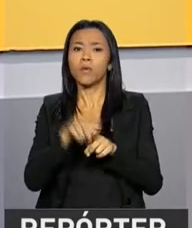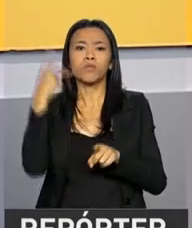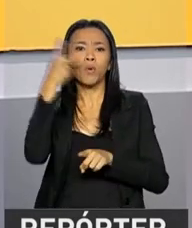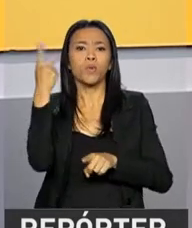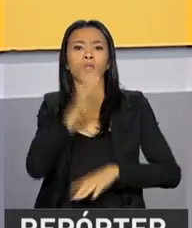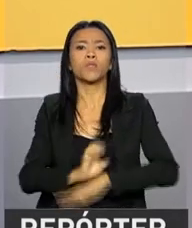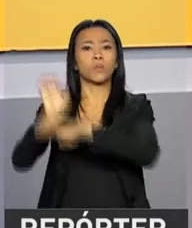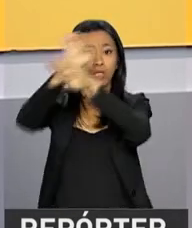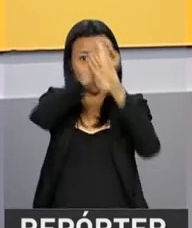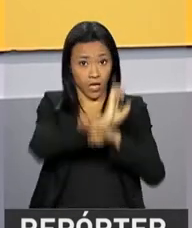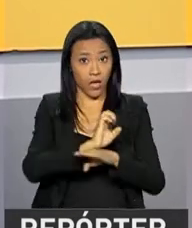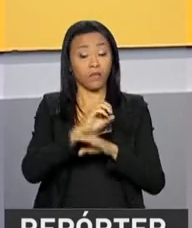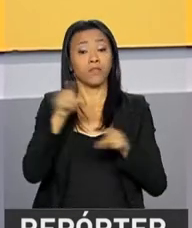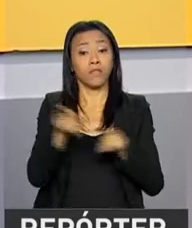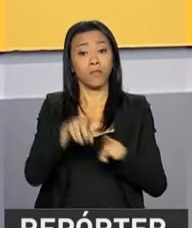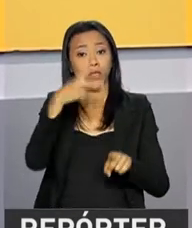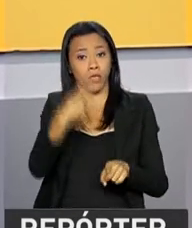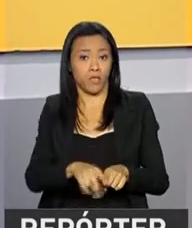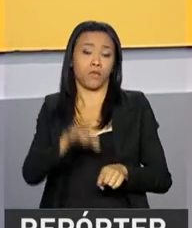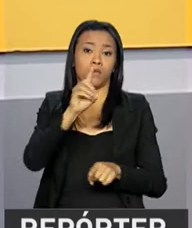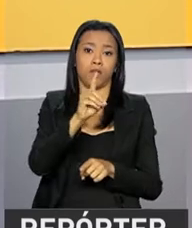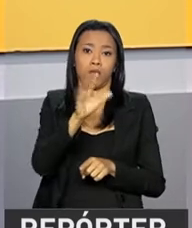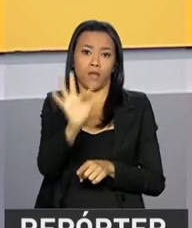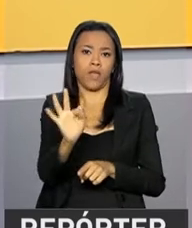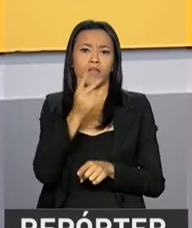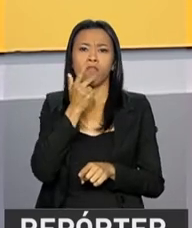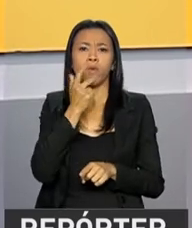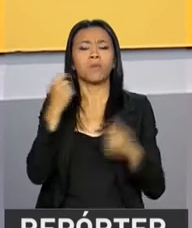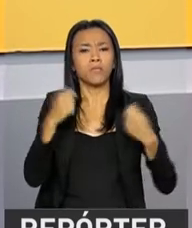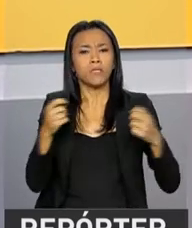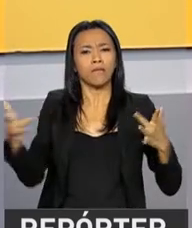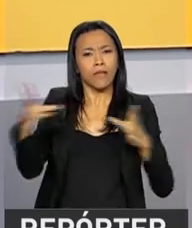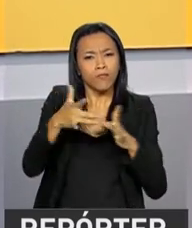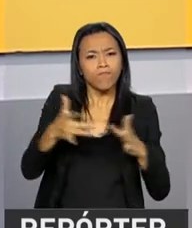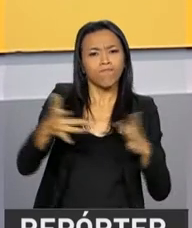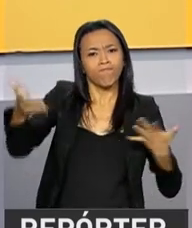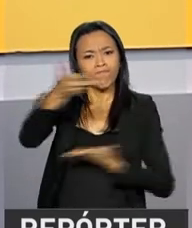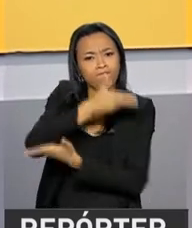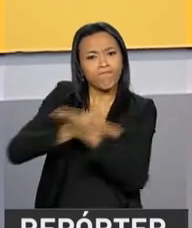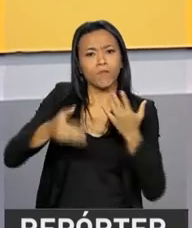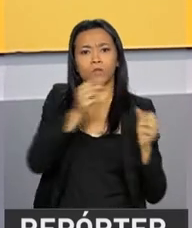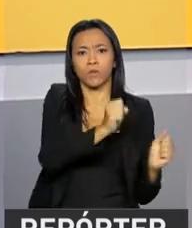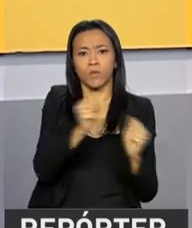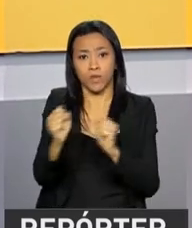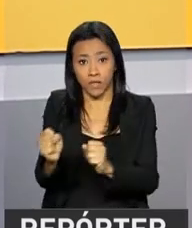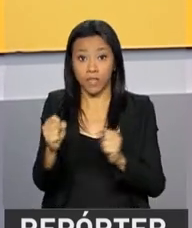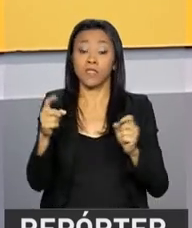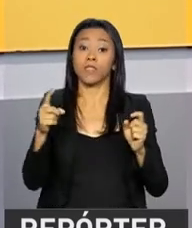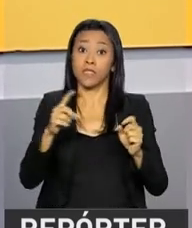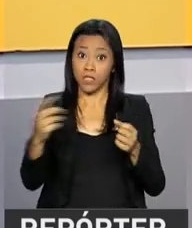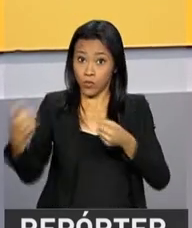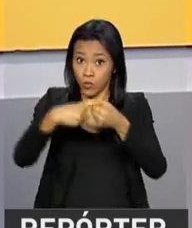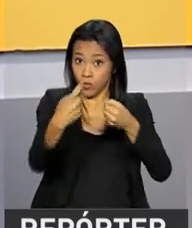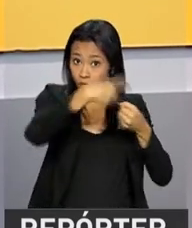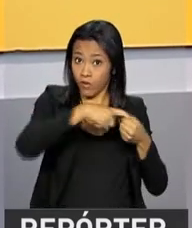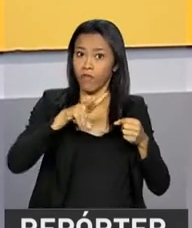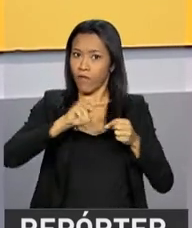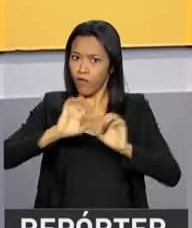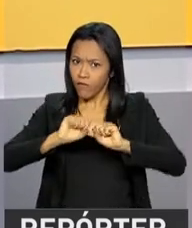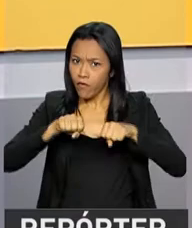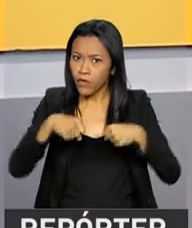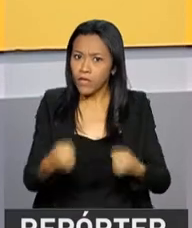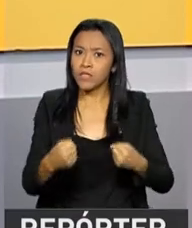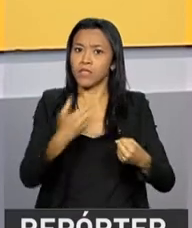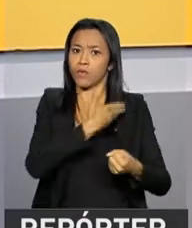Distrito Federal. Temer defendeu a harmonia entre os poderes e ressaltou que os convênios vão fortalecer a relação entre